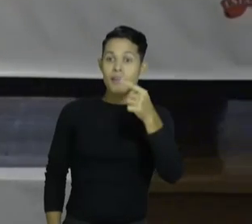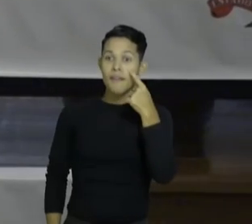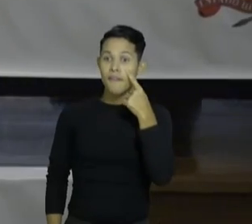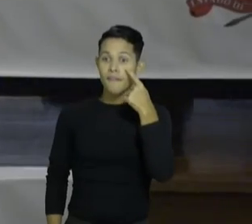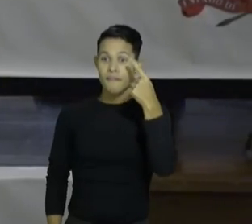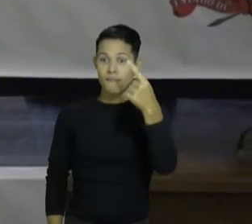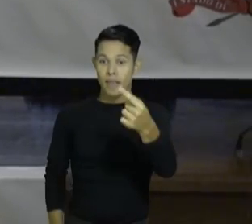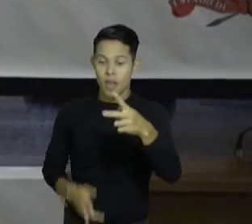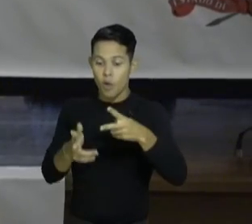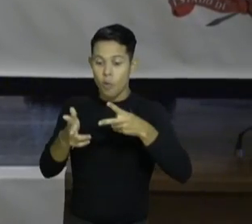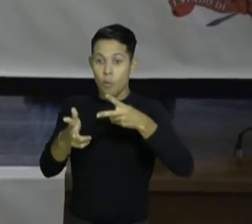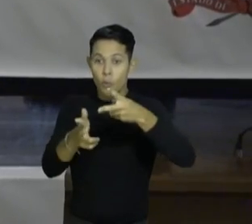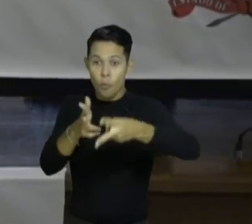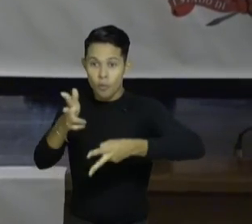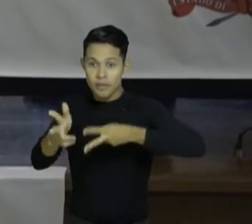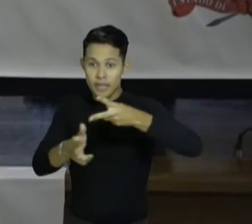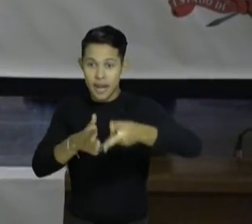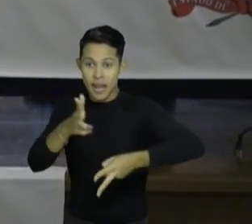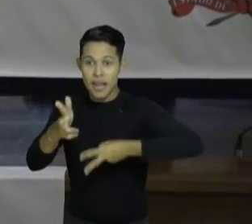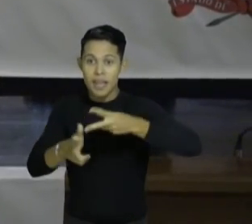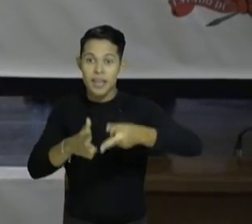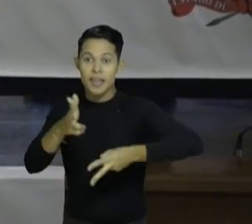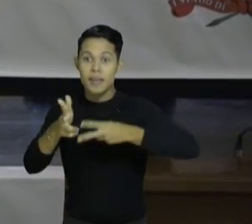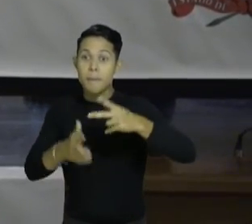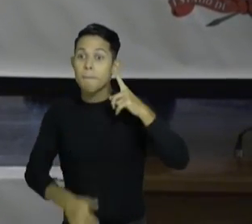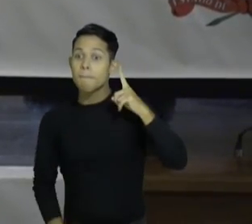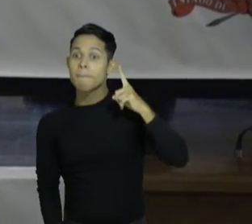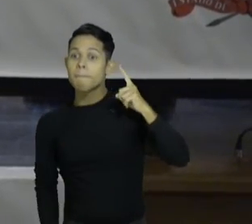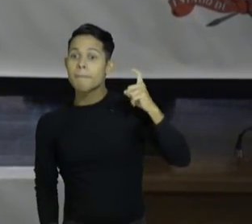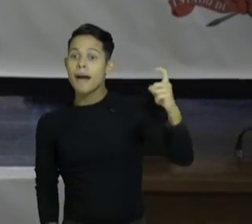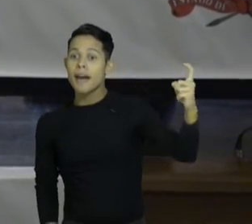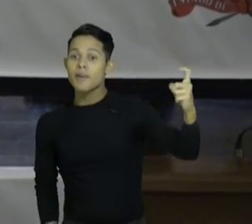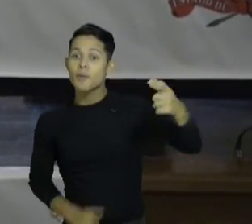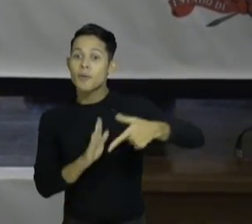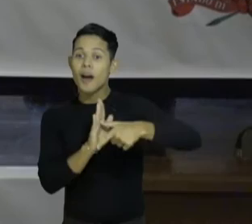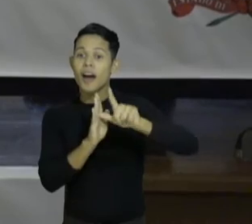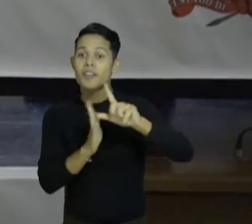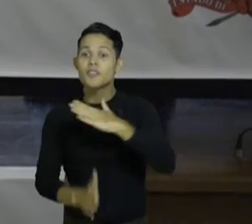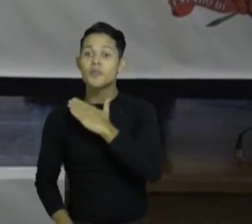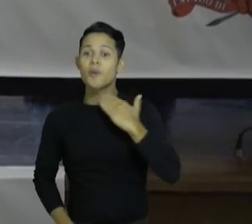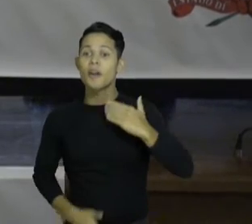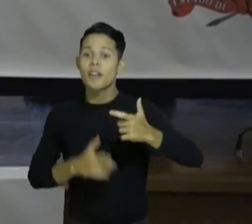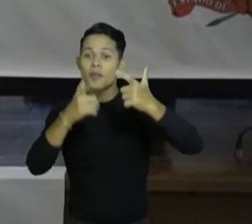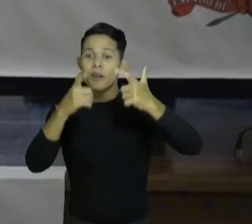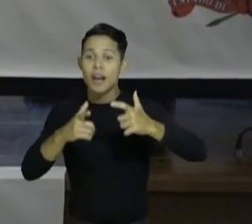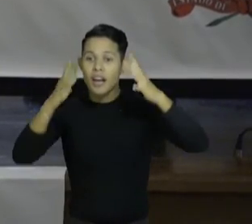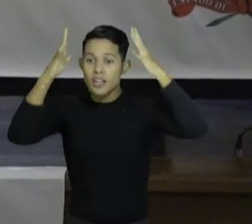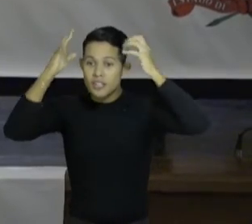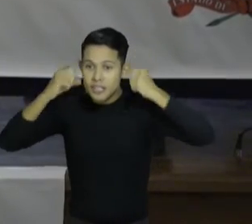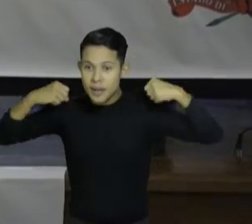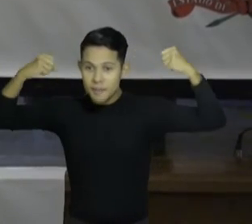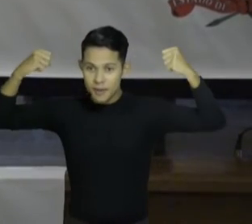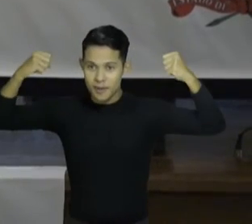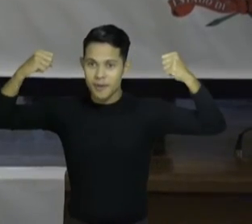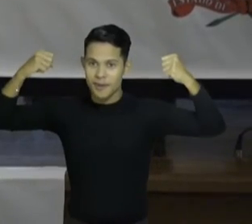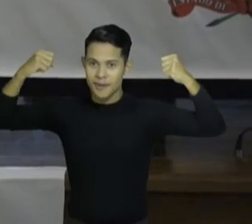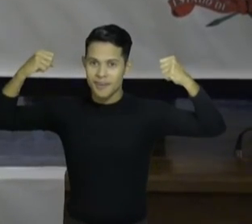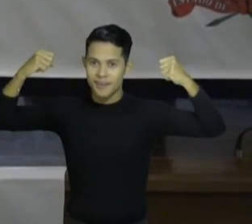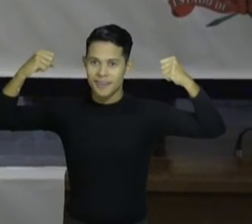apitar lá em Chapecó antes dele morrer ele apitou antes que o trem gente ele morreu infelizmente